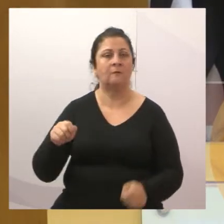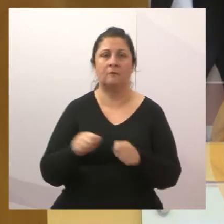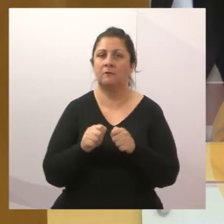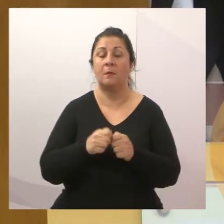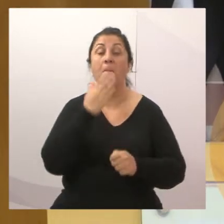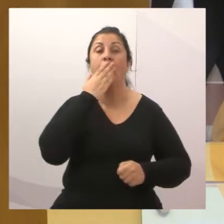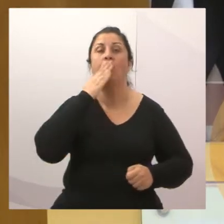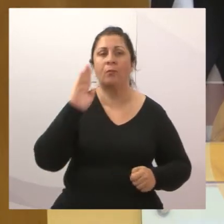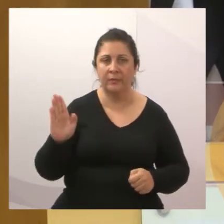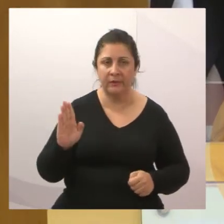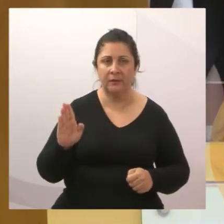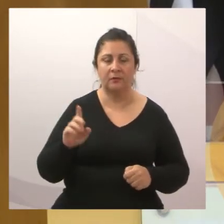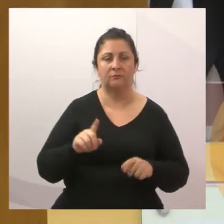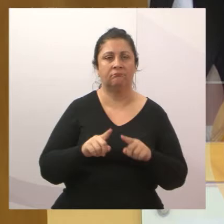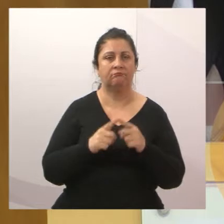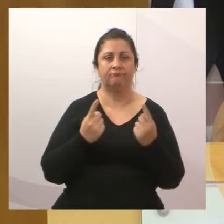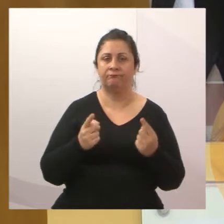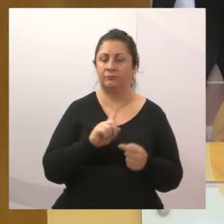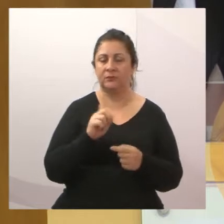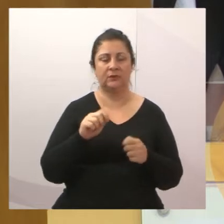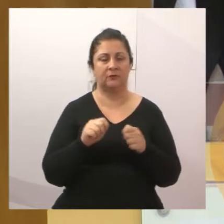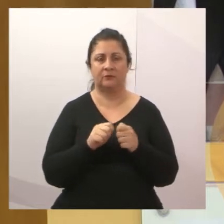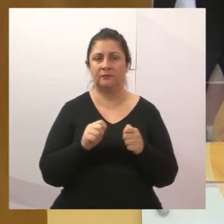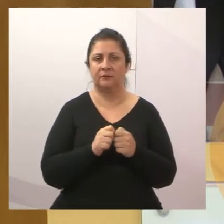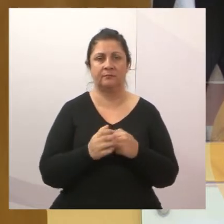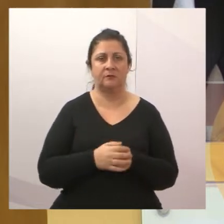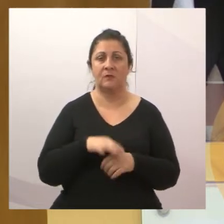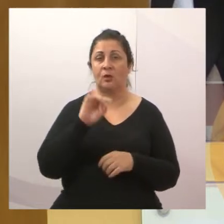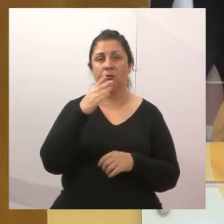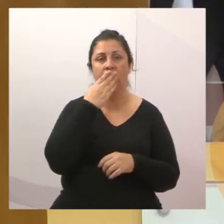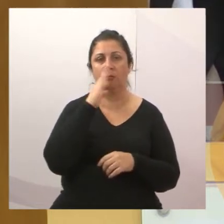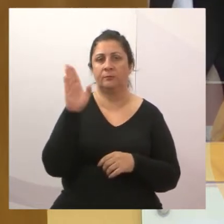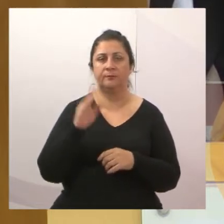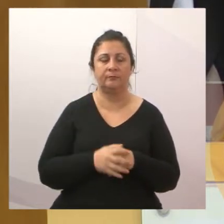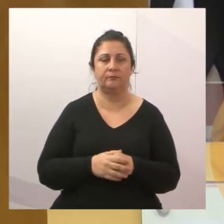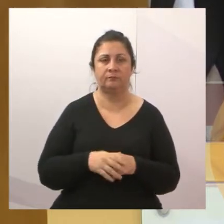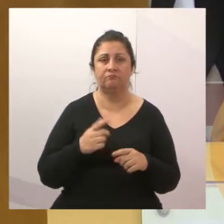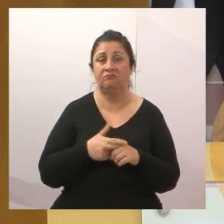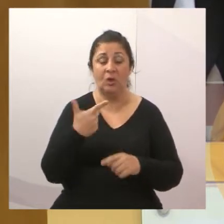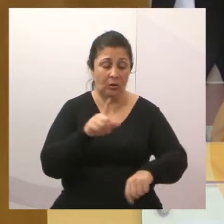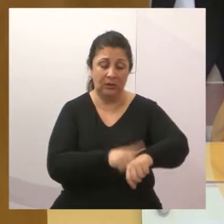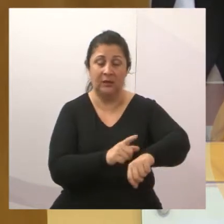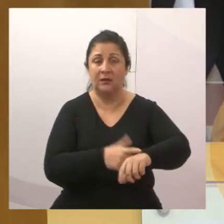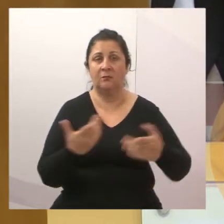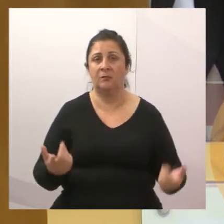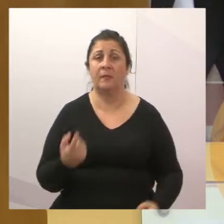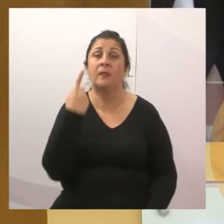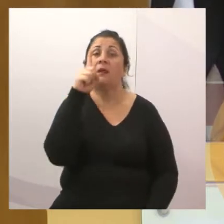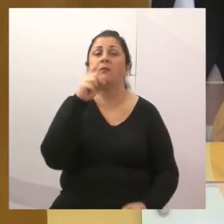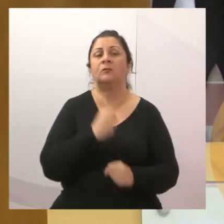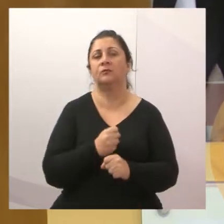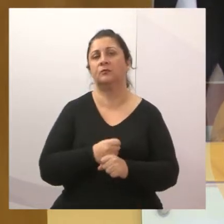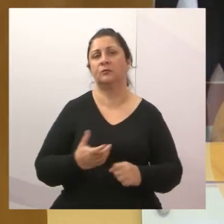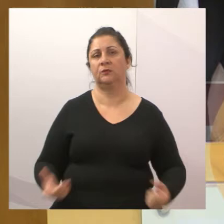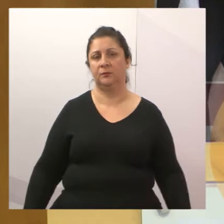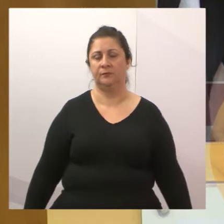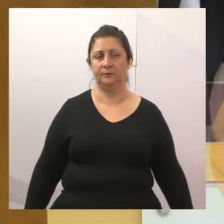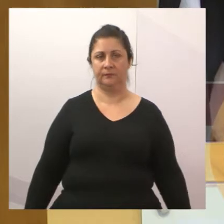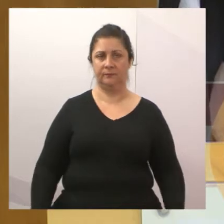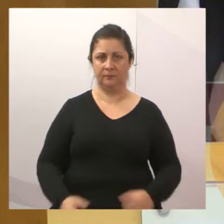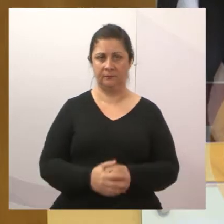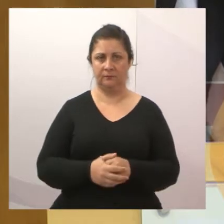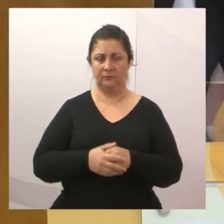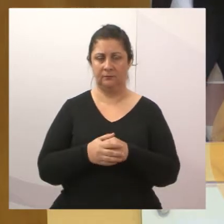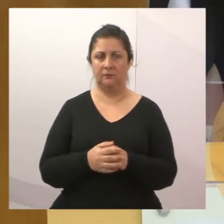essas promessas que ele colocou aqui na área da saúde, no programa de governo, porque daí já não tem mais tempo, porque é o último ano de governo